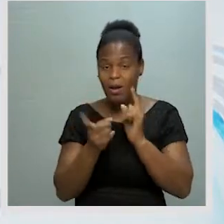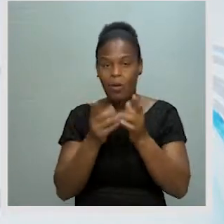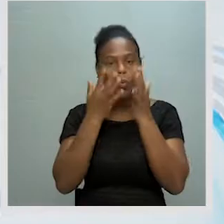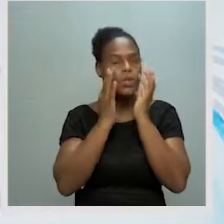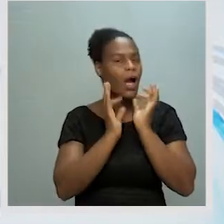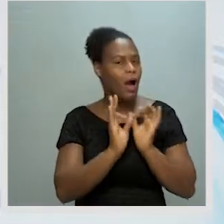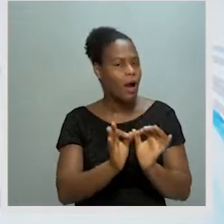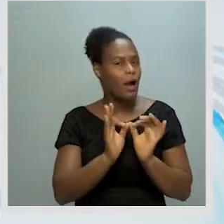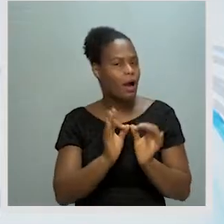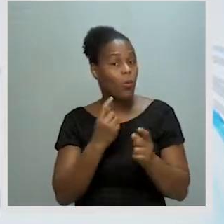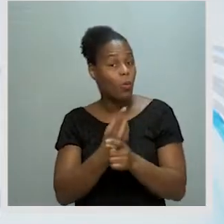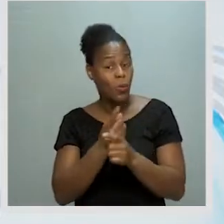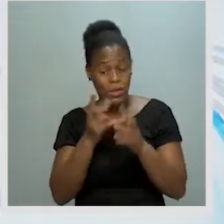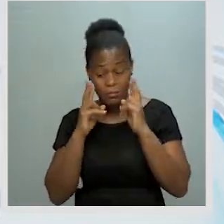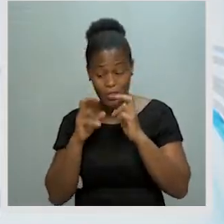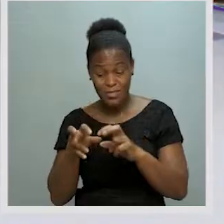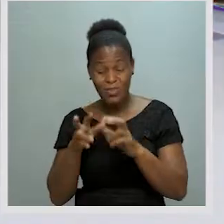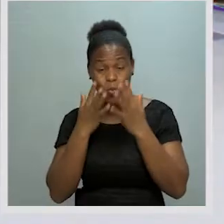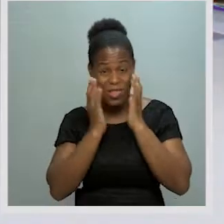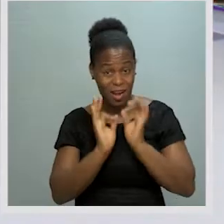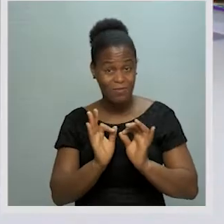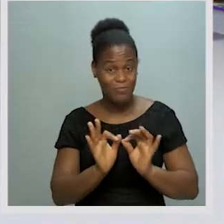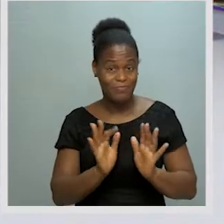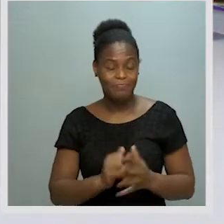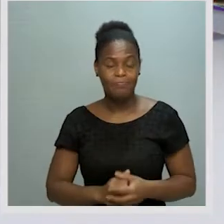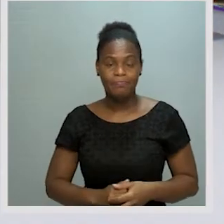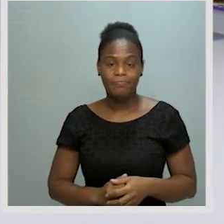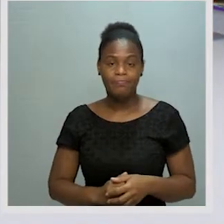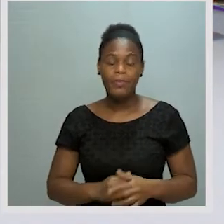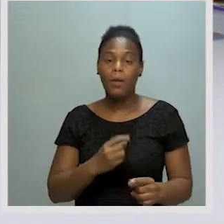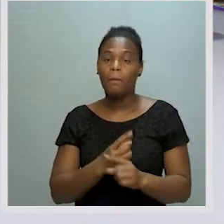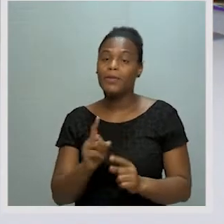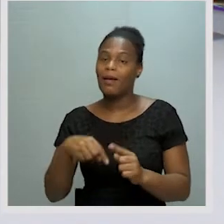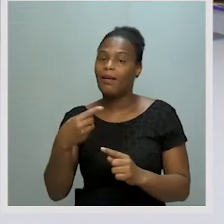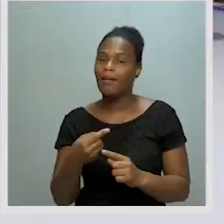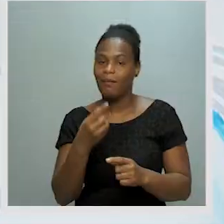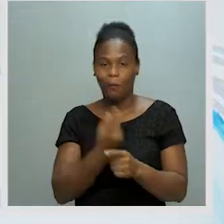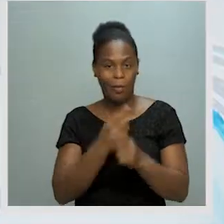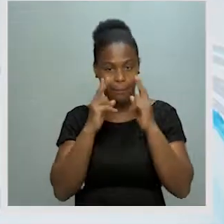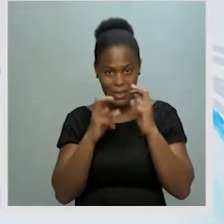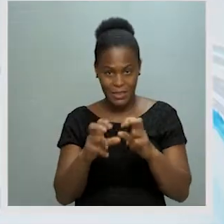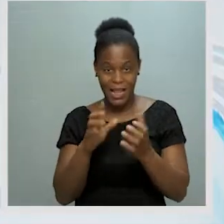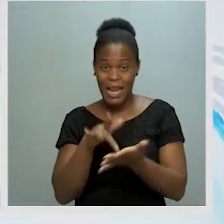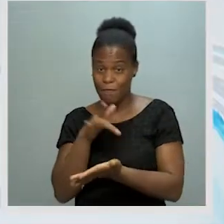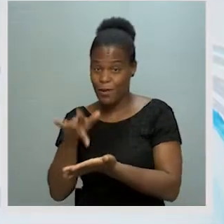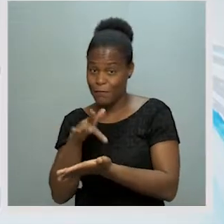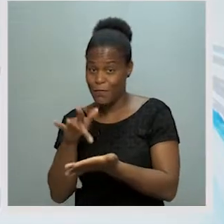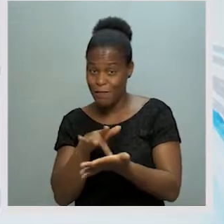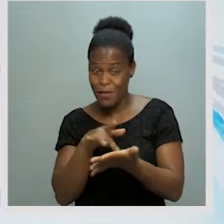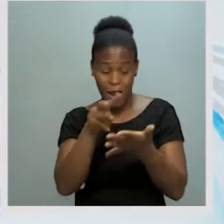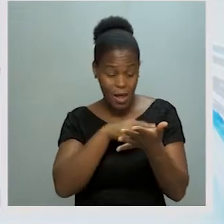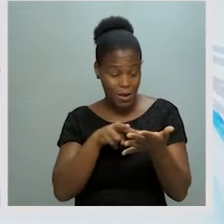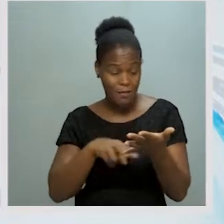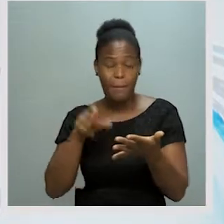tomar cuidado com aquilo que nós pesquisamos. Por isso, para além de pesquisas bibliográficas, poderemos